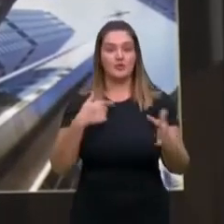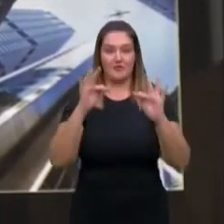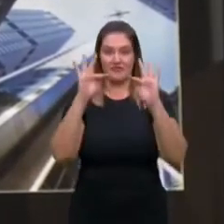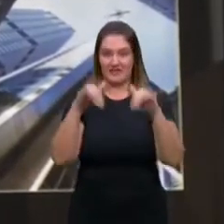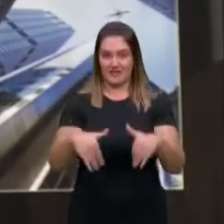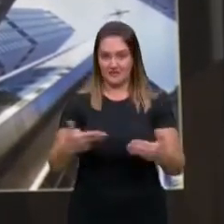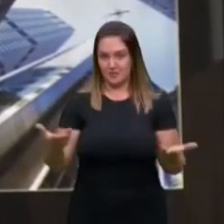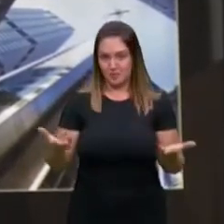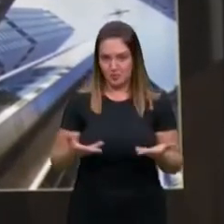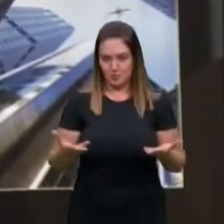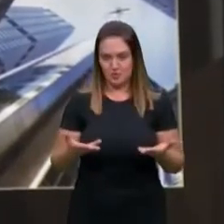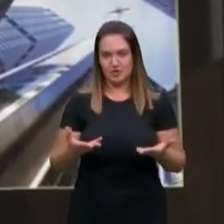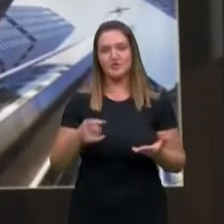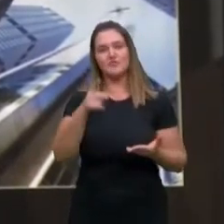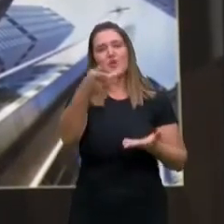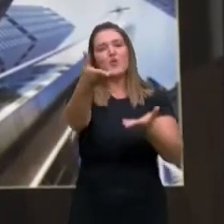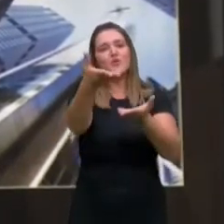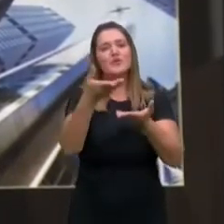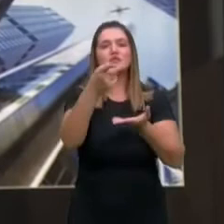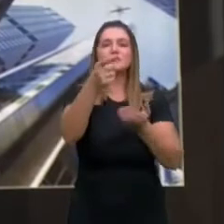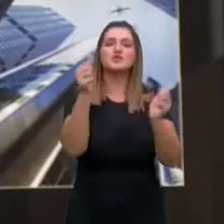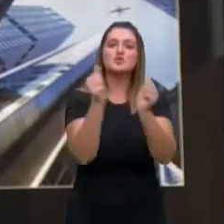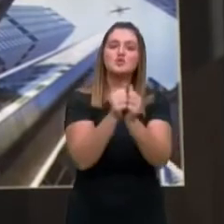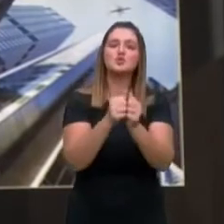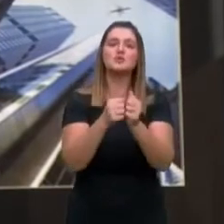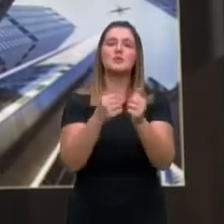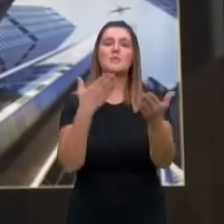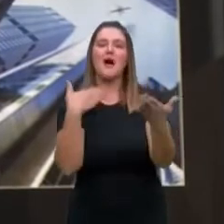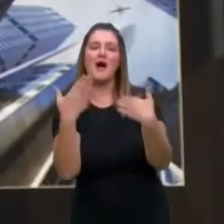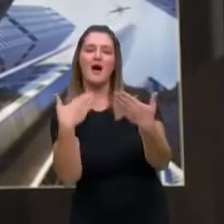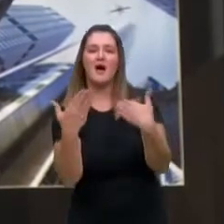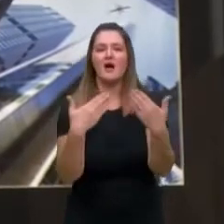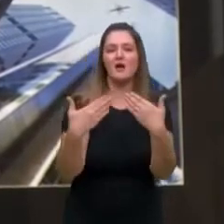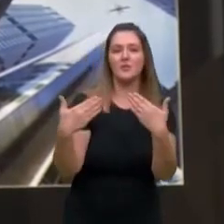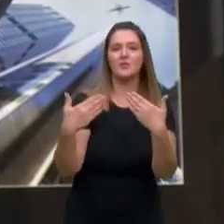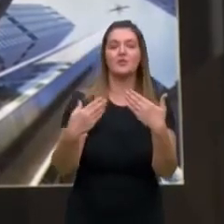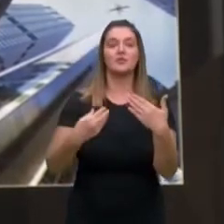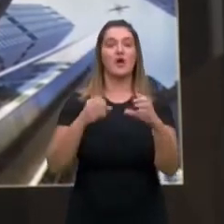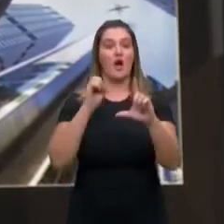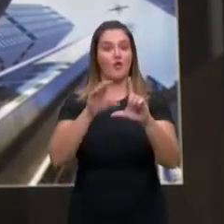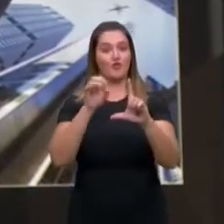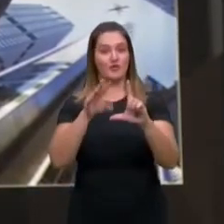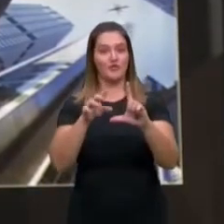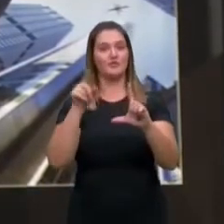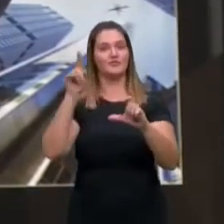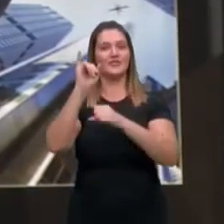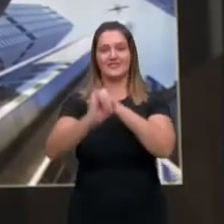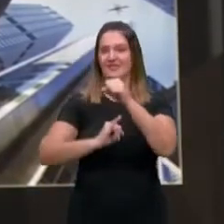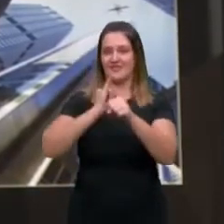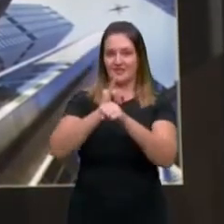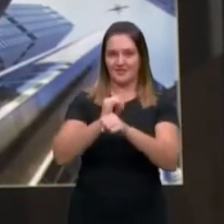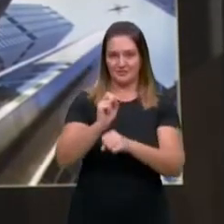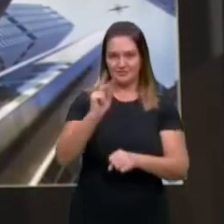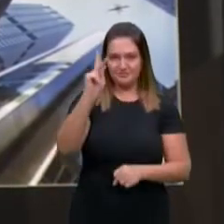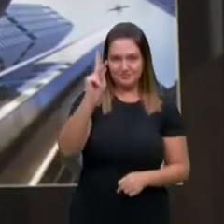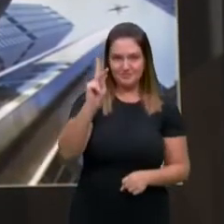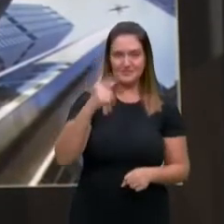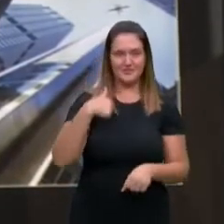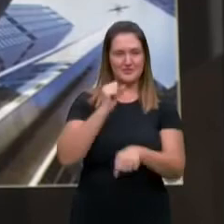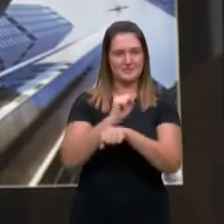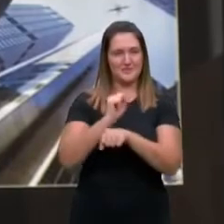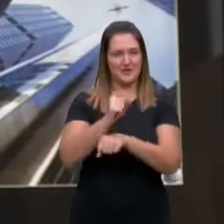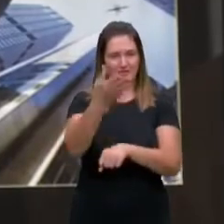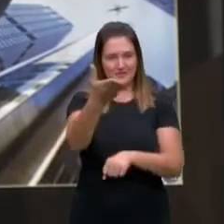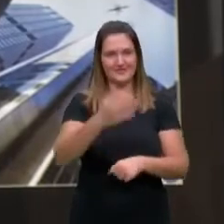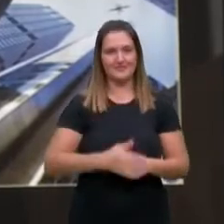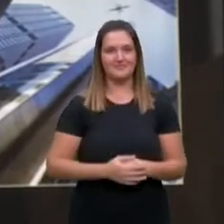a classe de hoje, eu quero convidar você para participar de um bate-papo ao vivo pelos canais da internet. Tá bom? Eu espero por